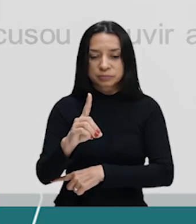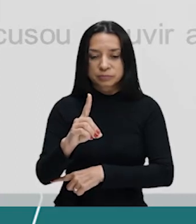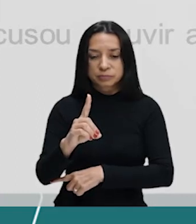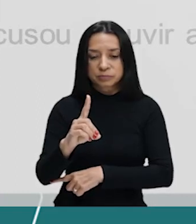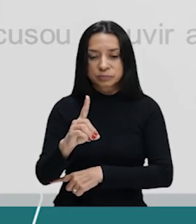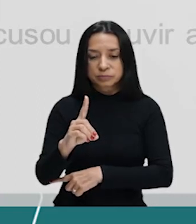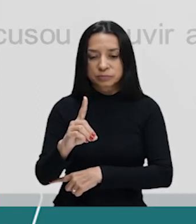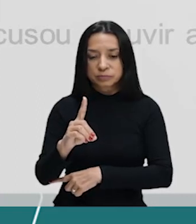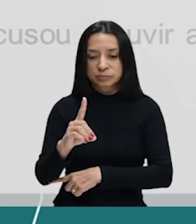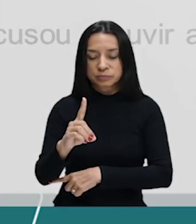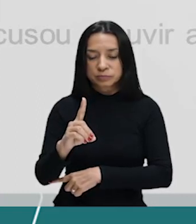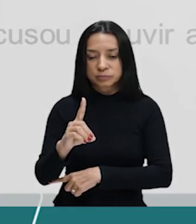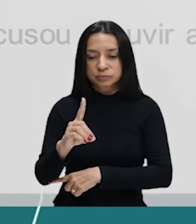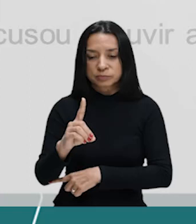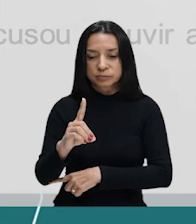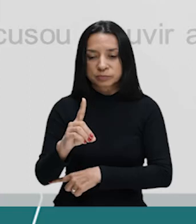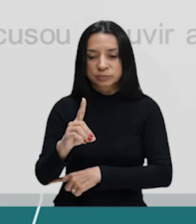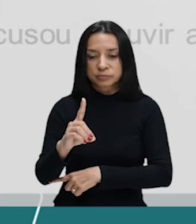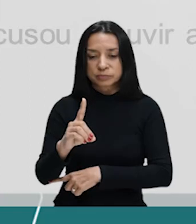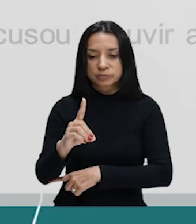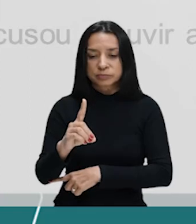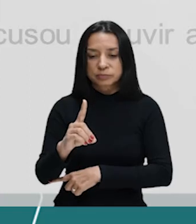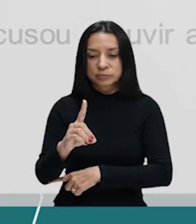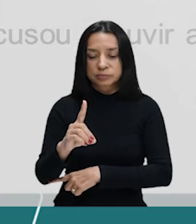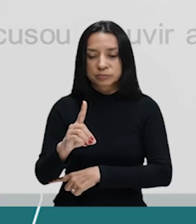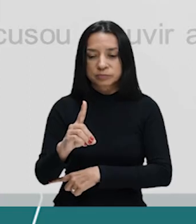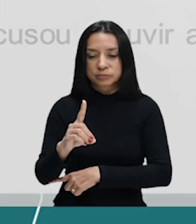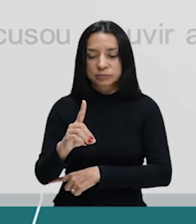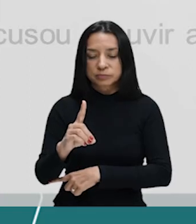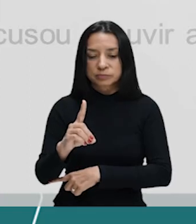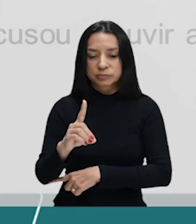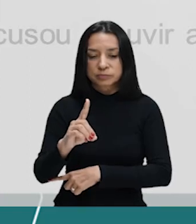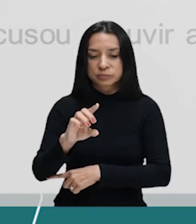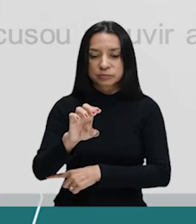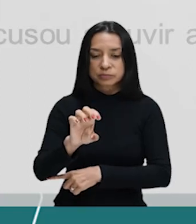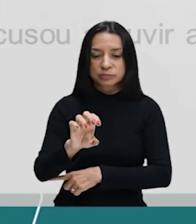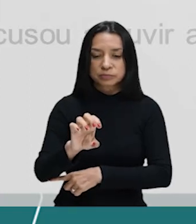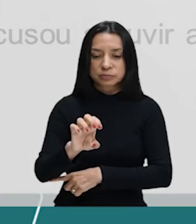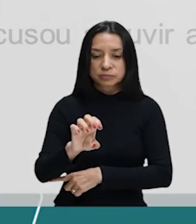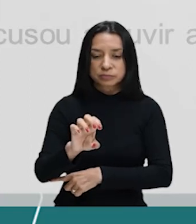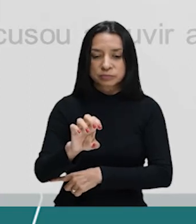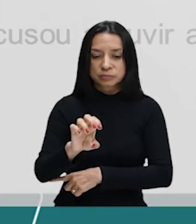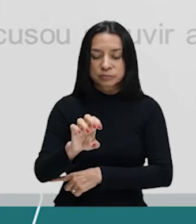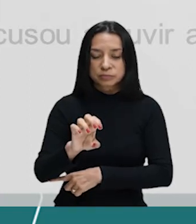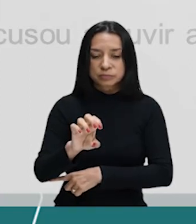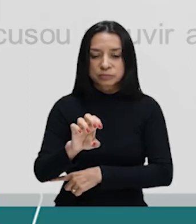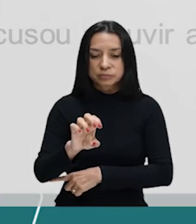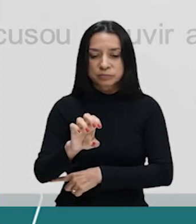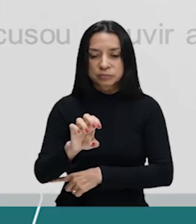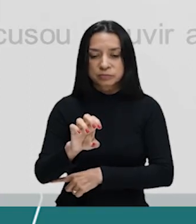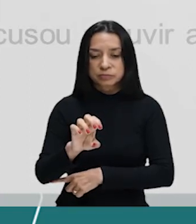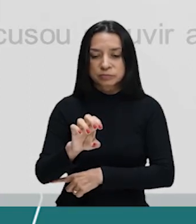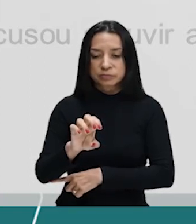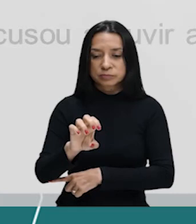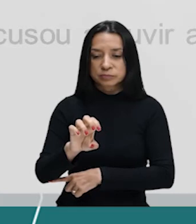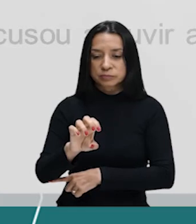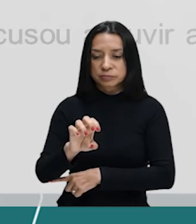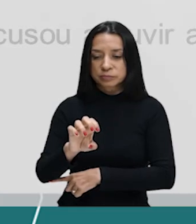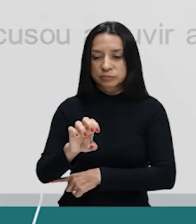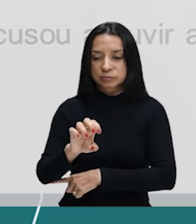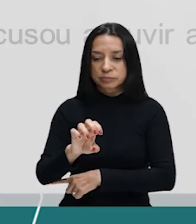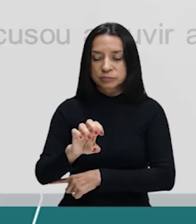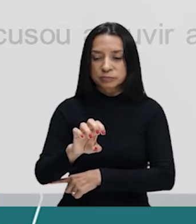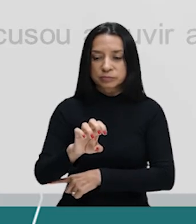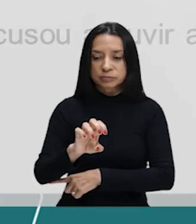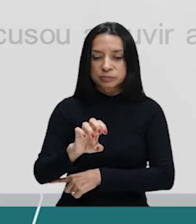Sua Eminência, o Papa Paulo VI, assistiu à solenidade. Procurei o chefe da repartição, mas